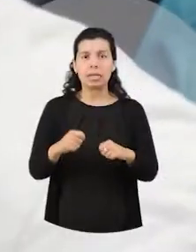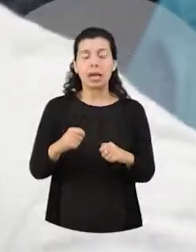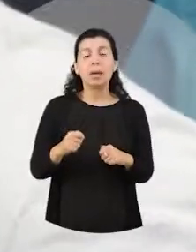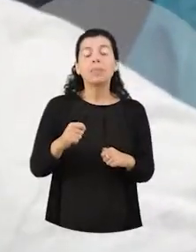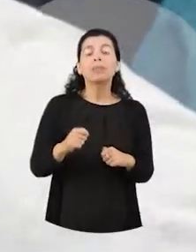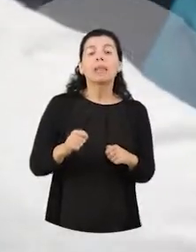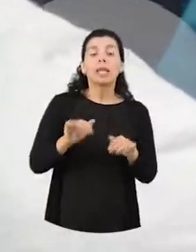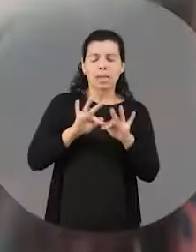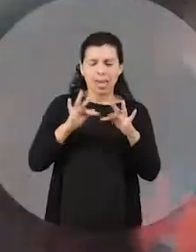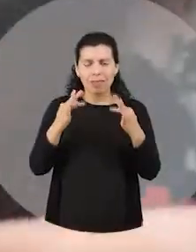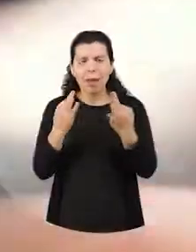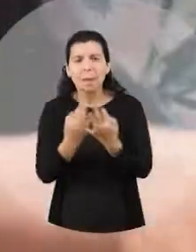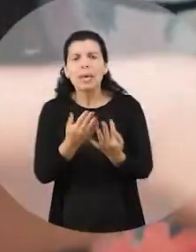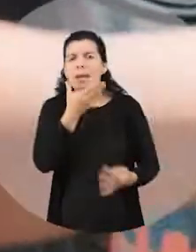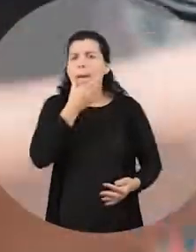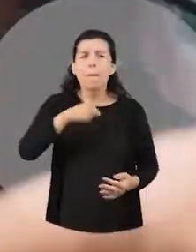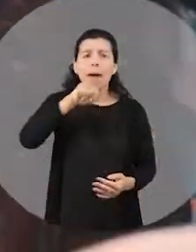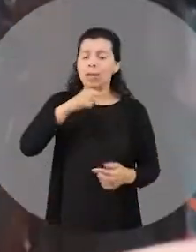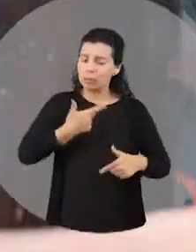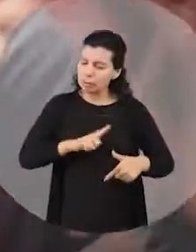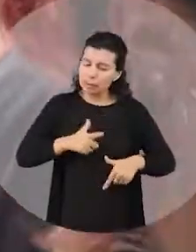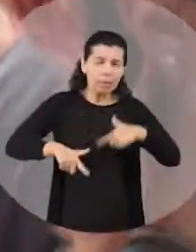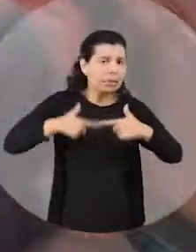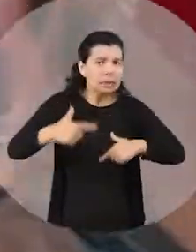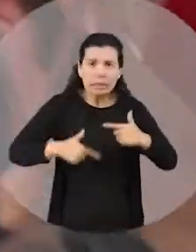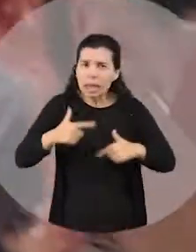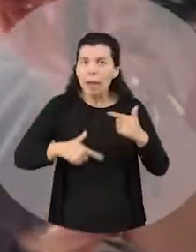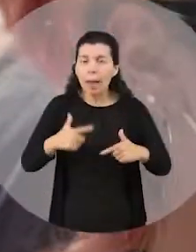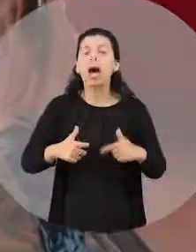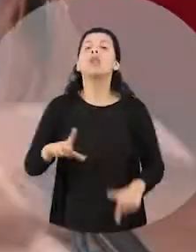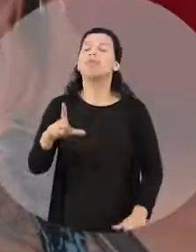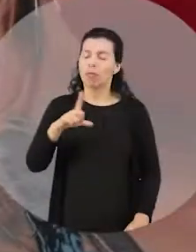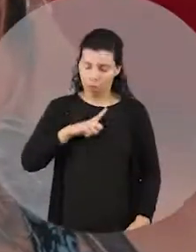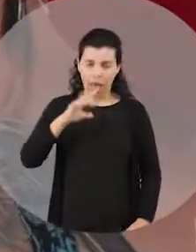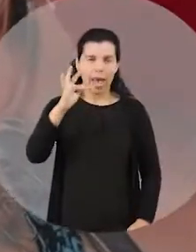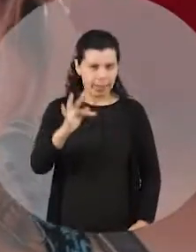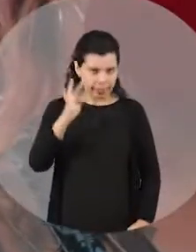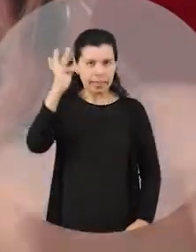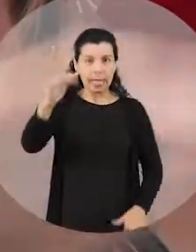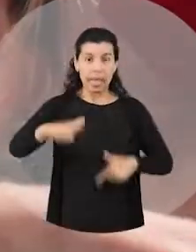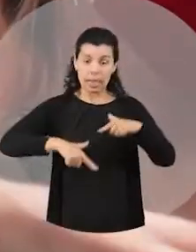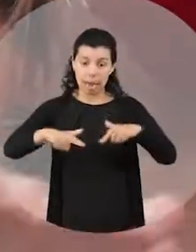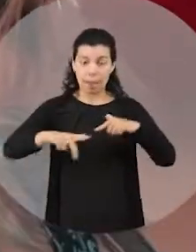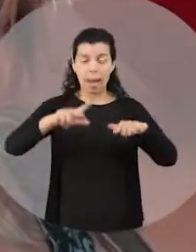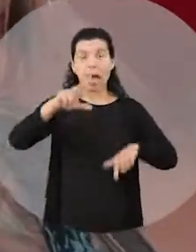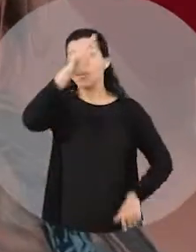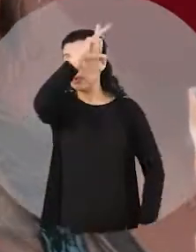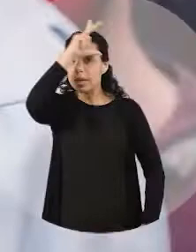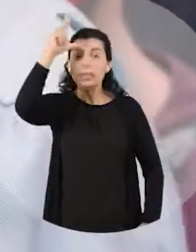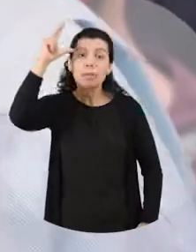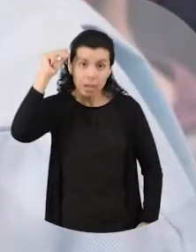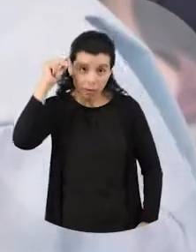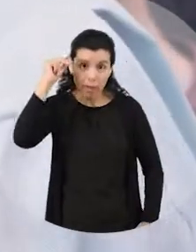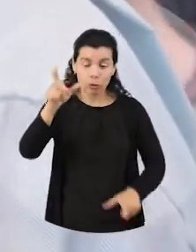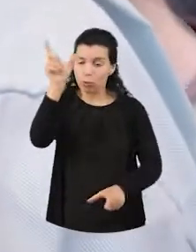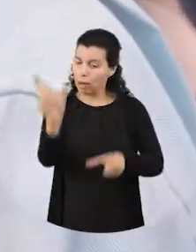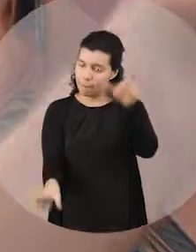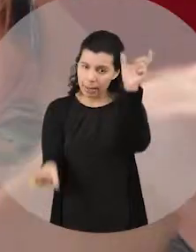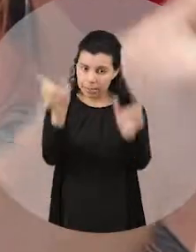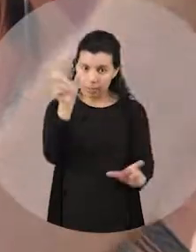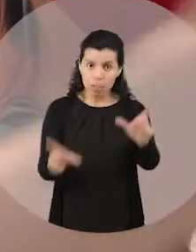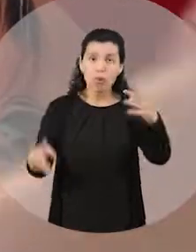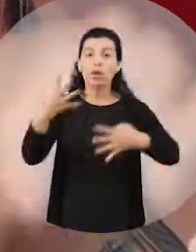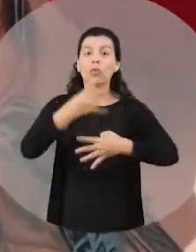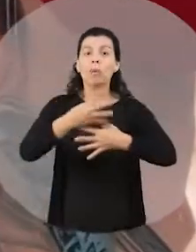muitas pessoas pai de família e não tem trabalho não abre vagas em todas as subprefeituras para